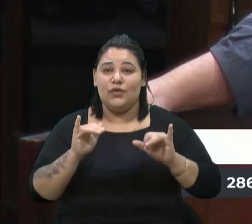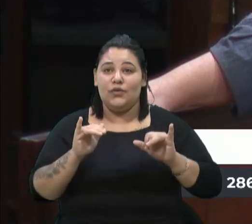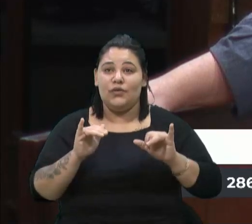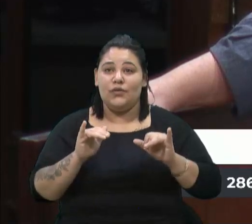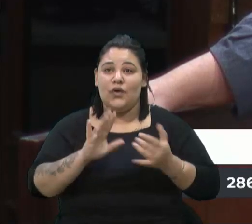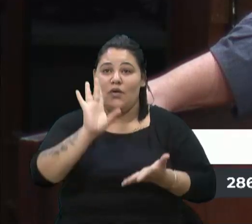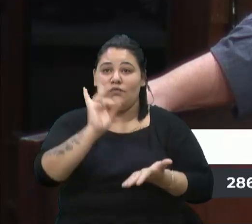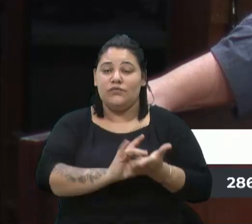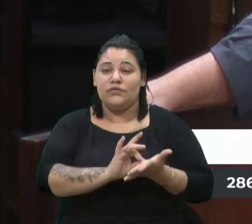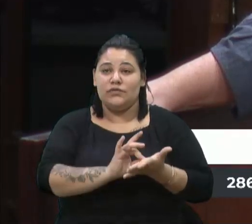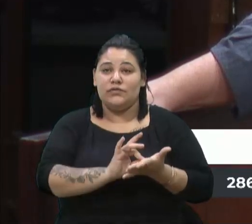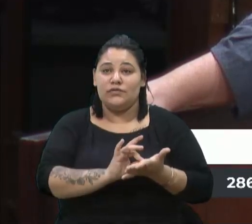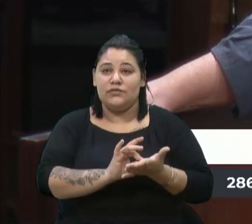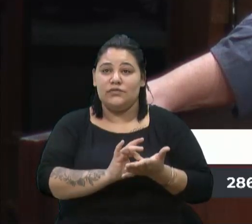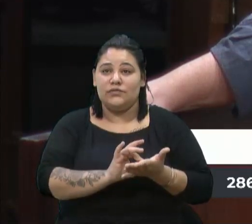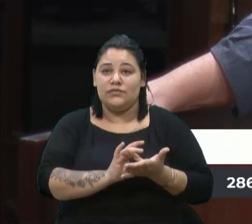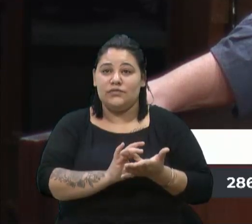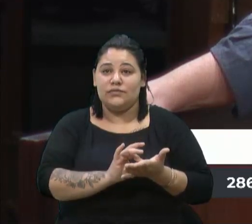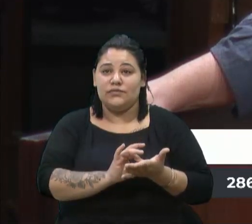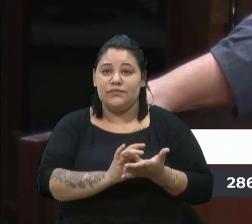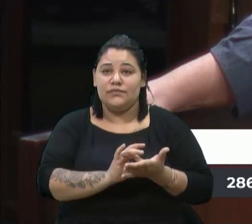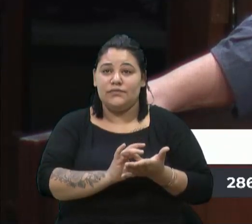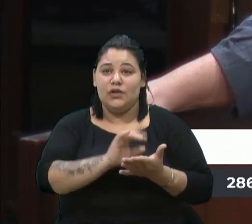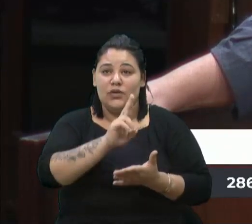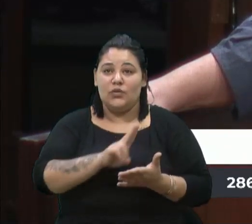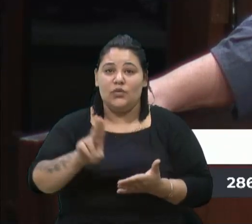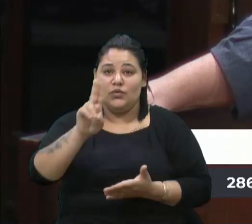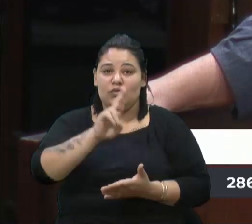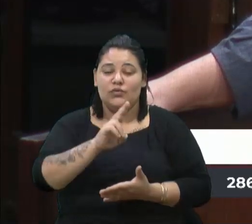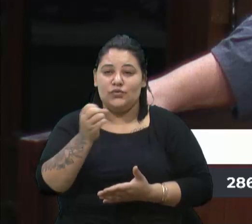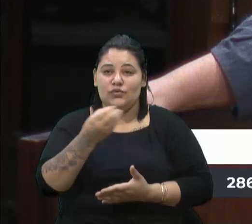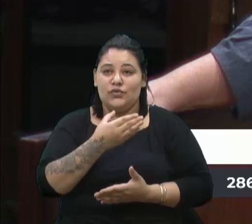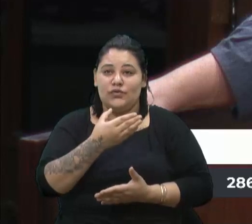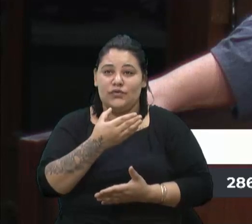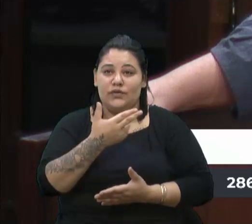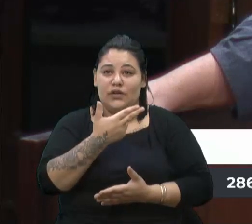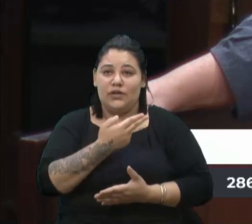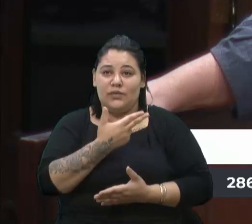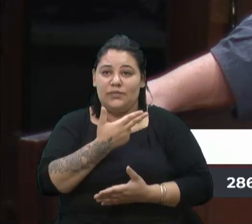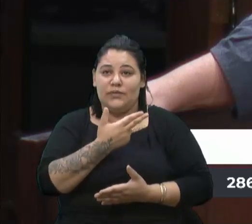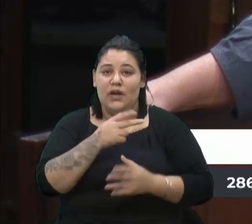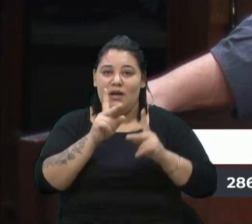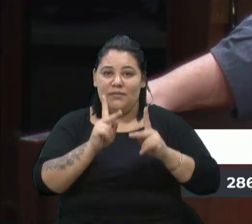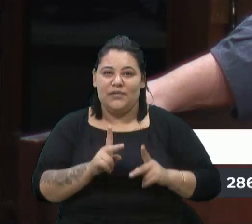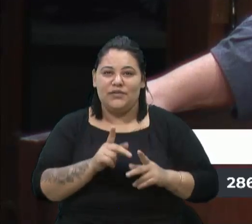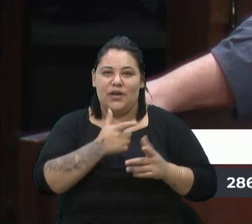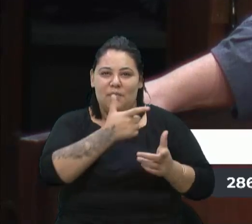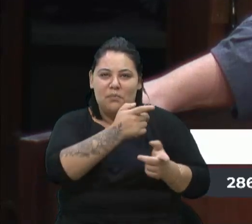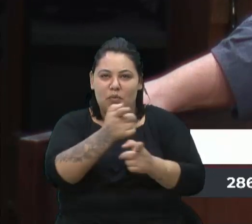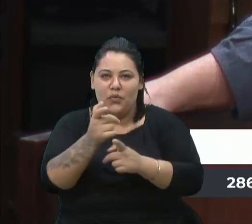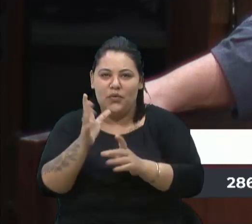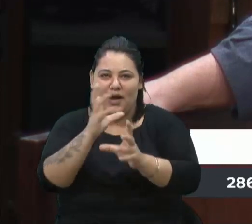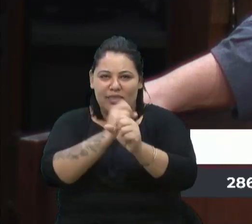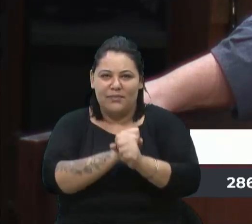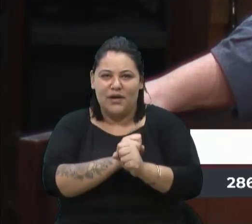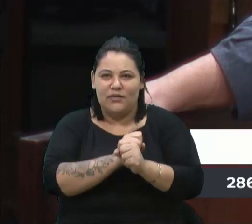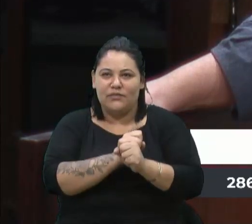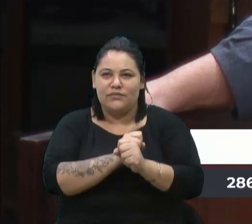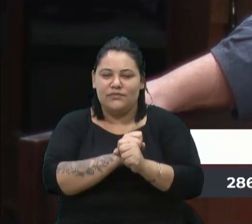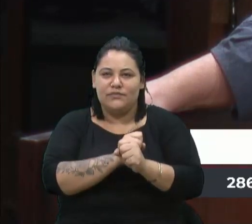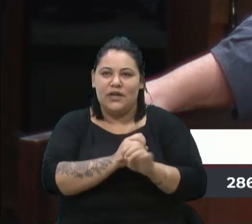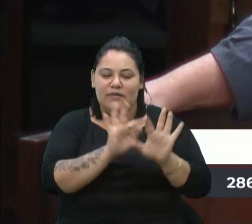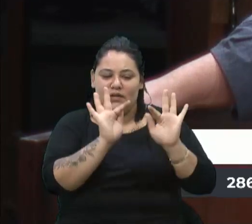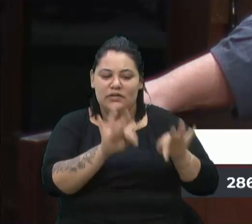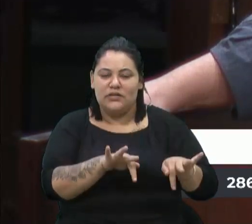registro de novas armas de uso restrito de caques os caçadores e atiradores e colecionadores e interrompeu